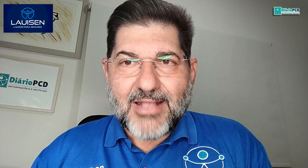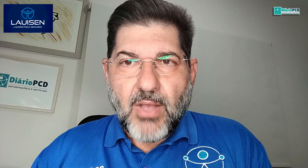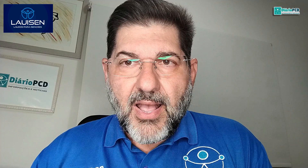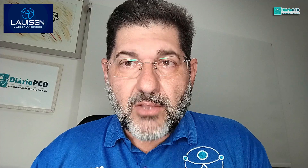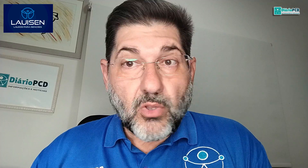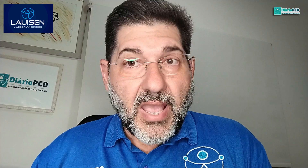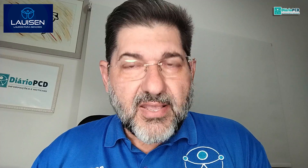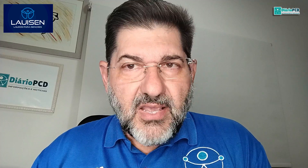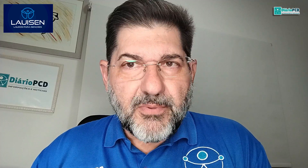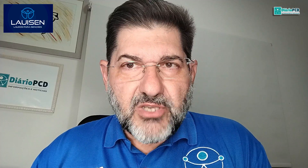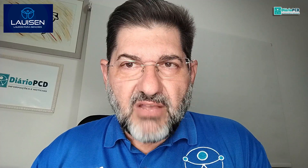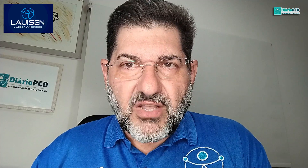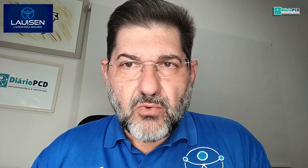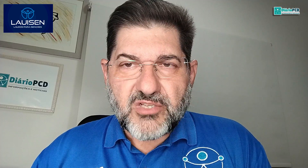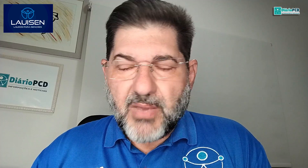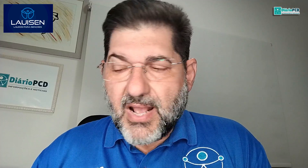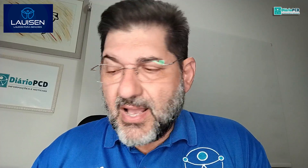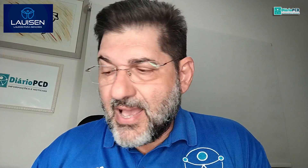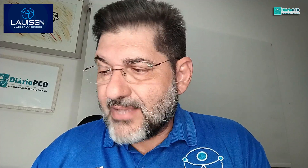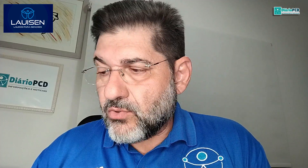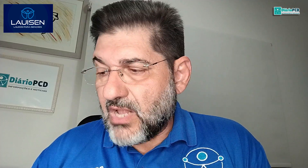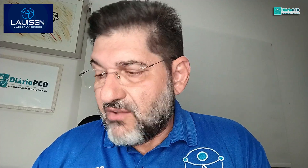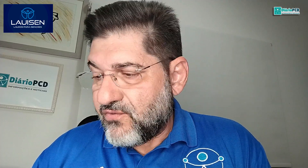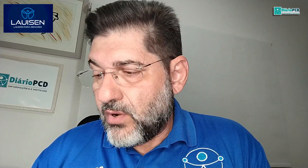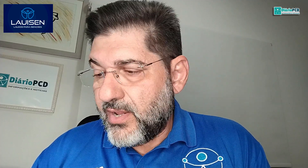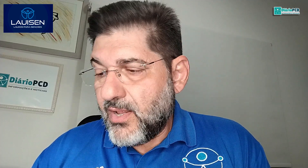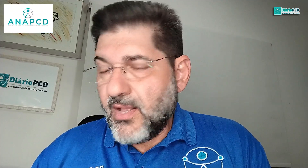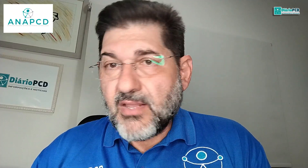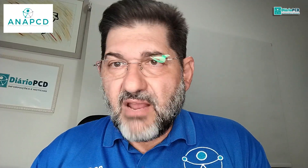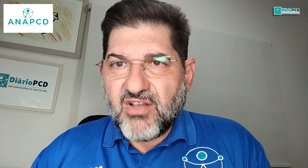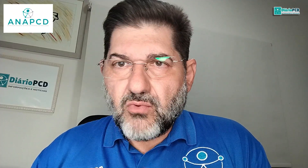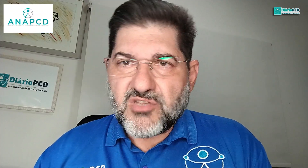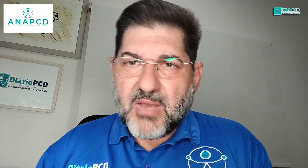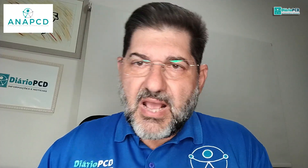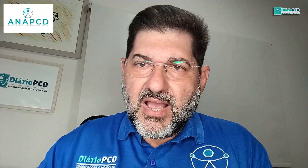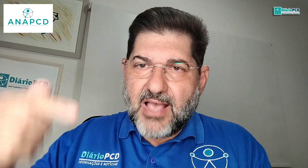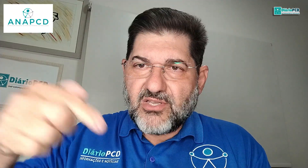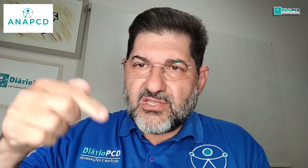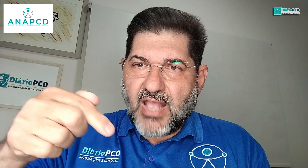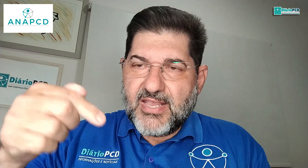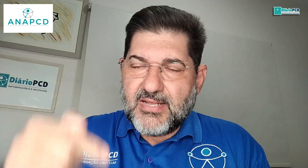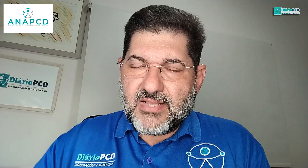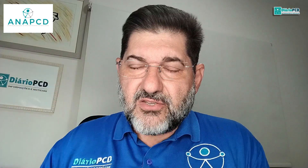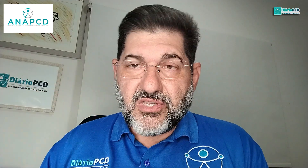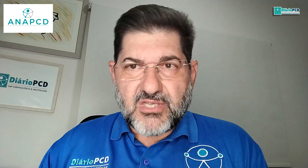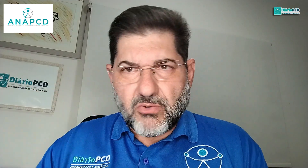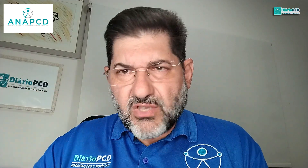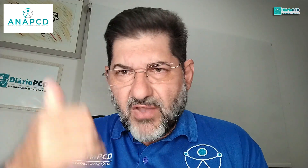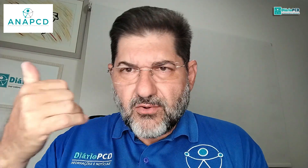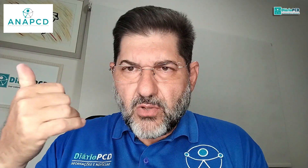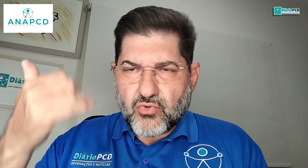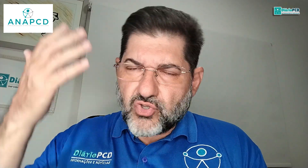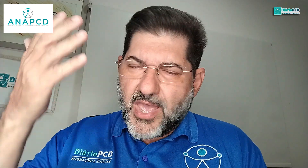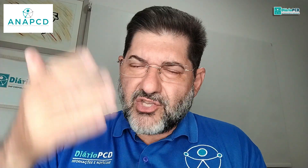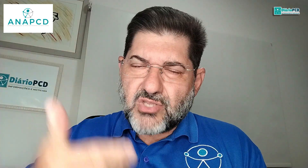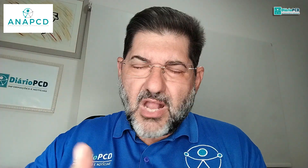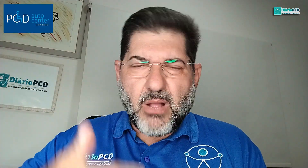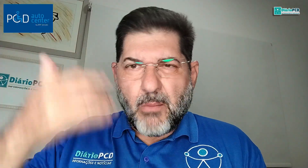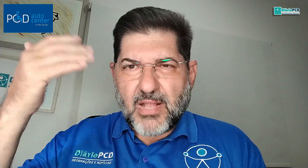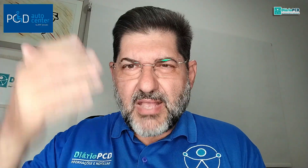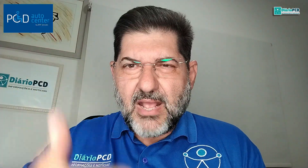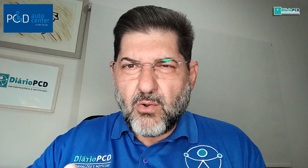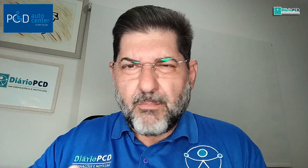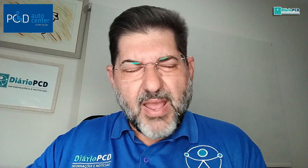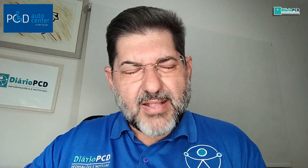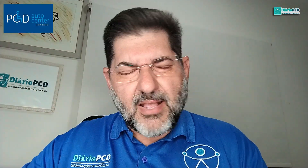Muito obrigado a toda a equipe de Elevadores para Casa. O telefone de Elevadores para Casa está aqui na descrição. Você vai no nosso site, tem